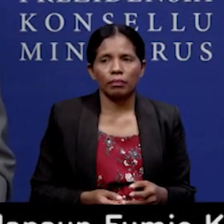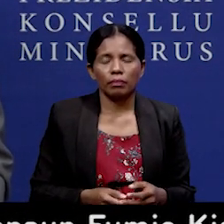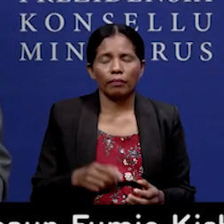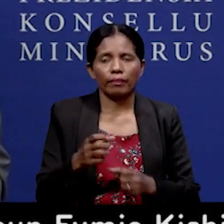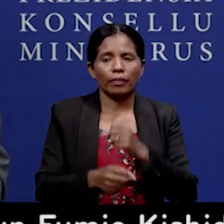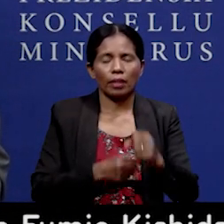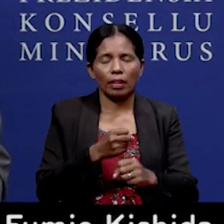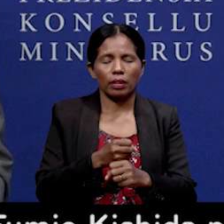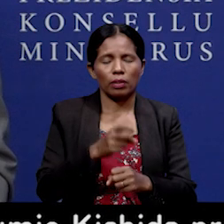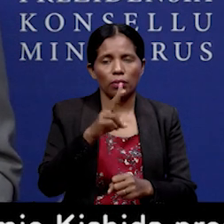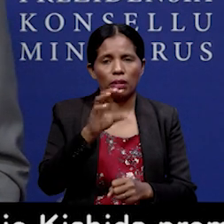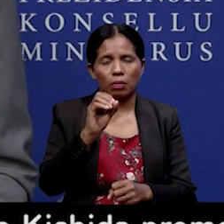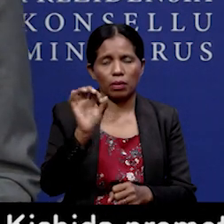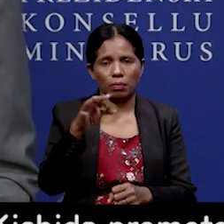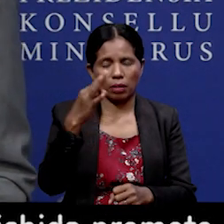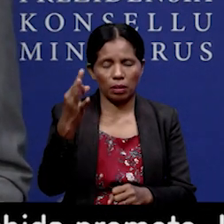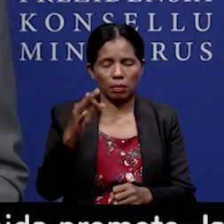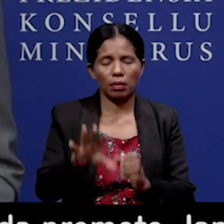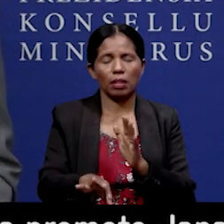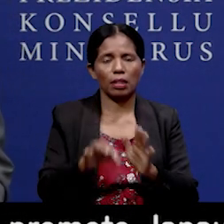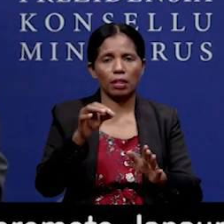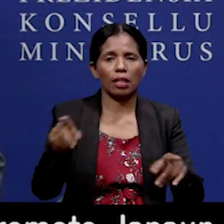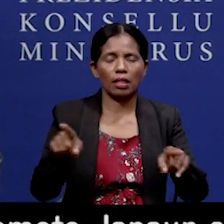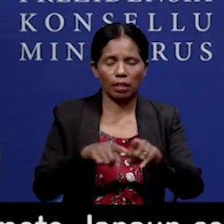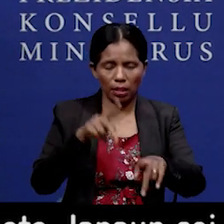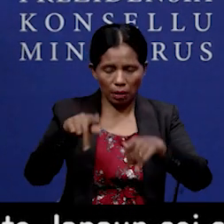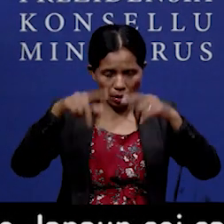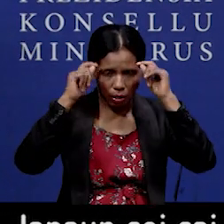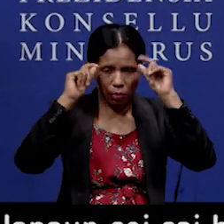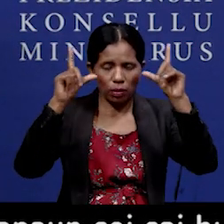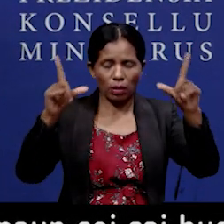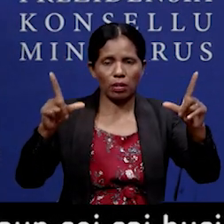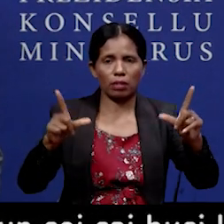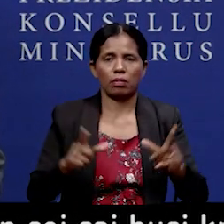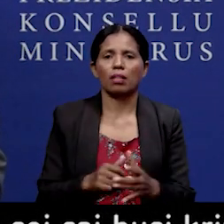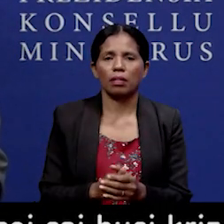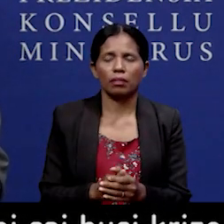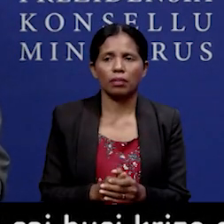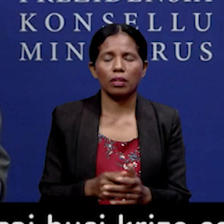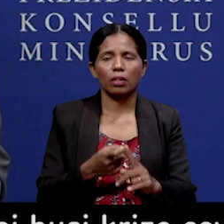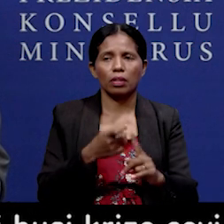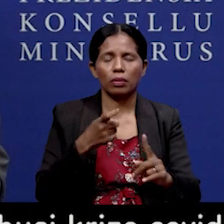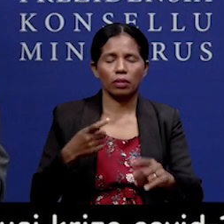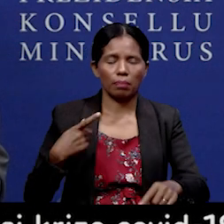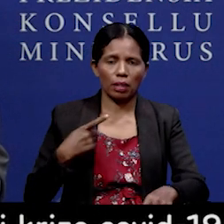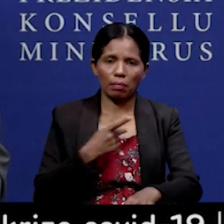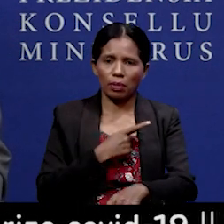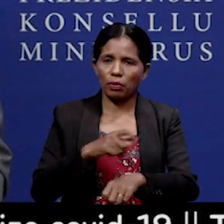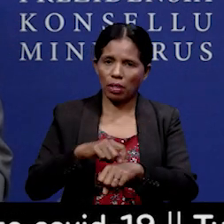Ihetinan 2019, mos, nihetan nacionalidade timoruan, nacionalidade timorense, russi Parlamento